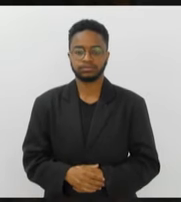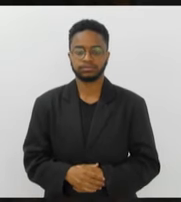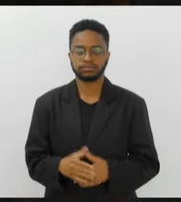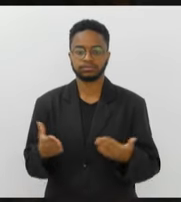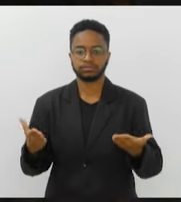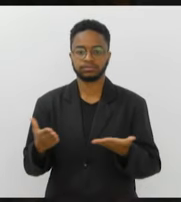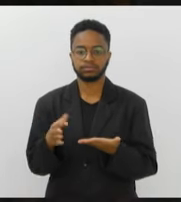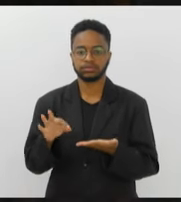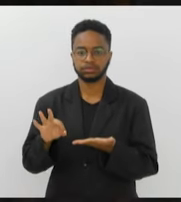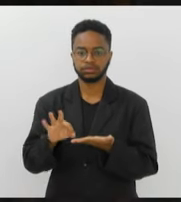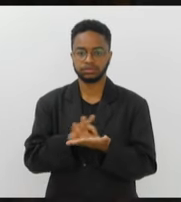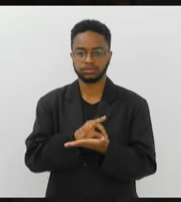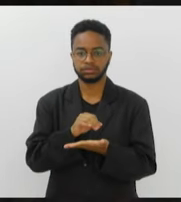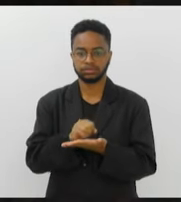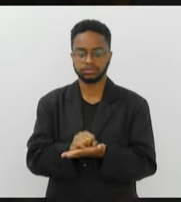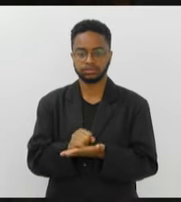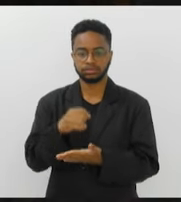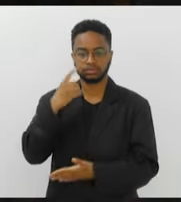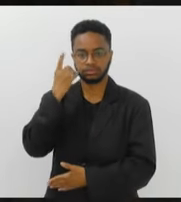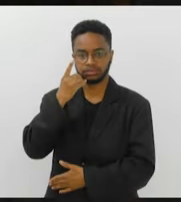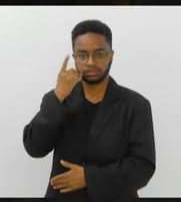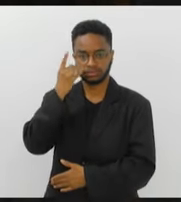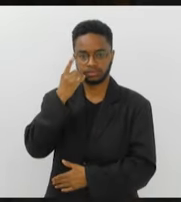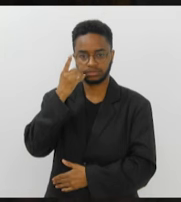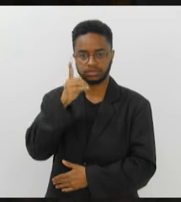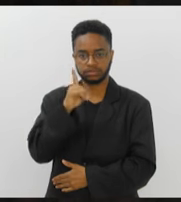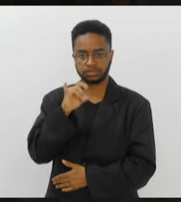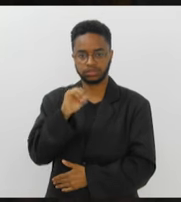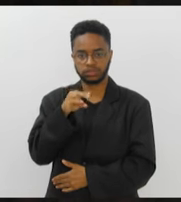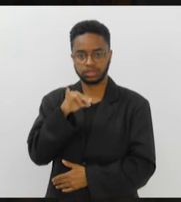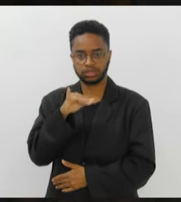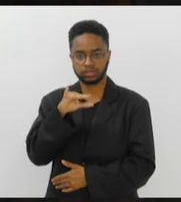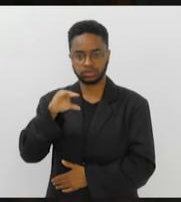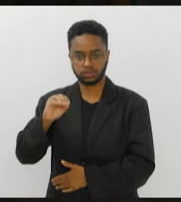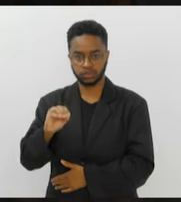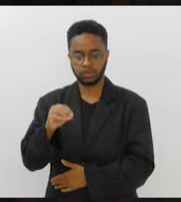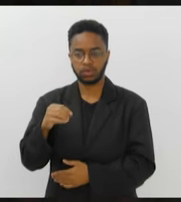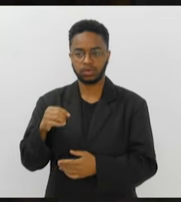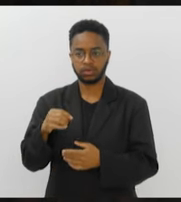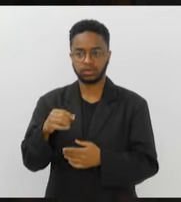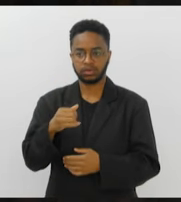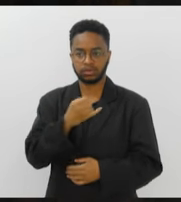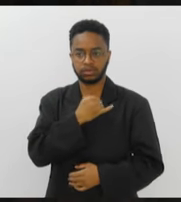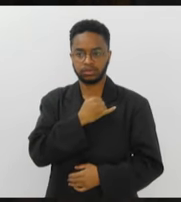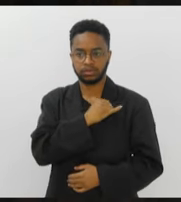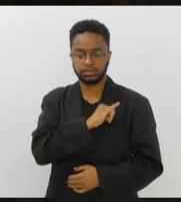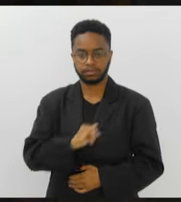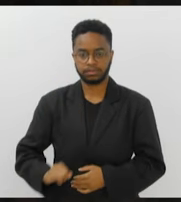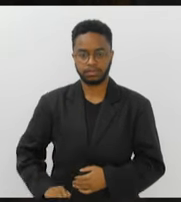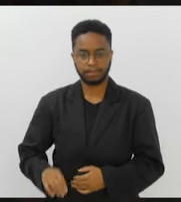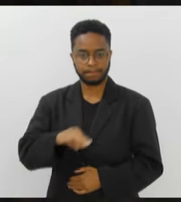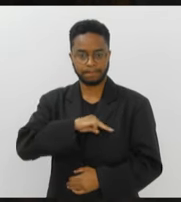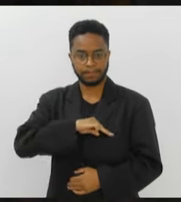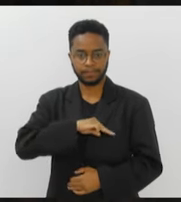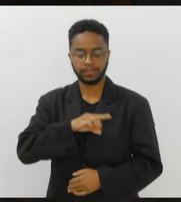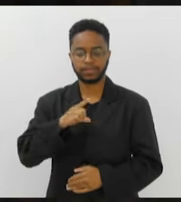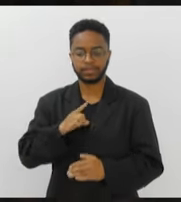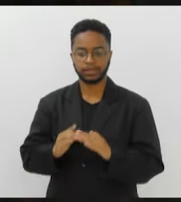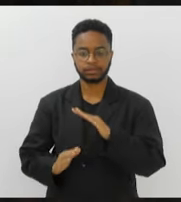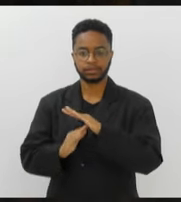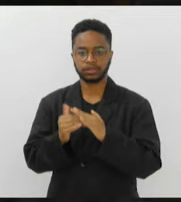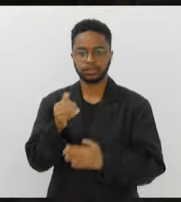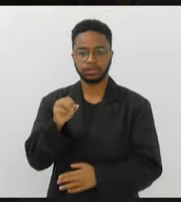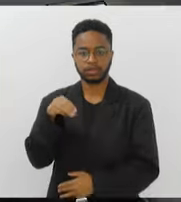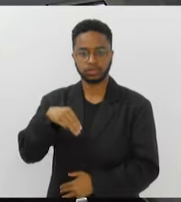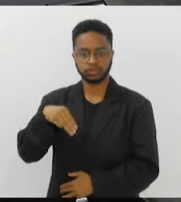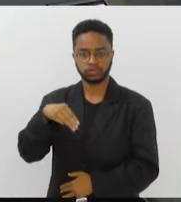Próximo orador inscrito é o nobre deputado Dionísio Lins, Imperador de Madureira, que dispõe de 10